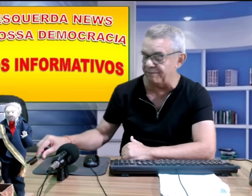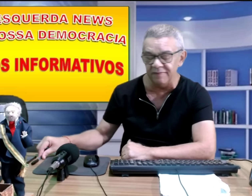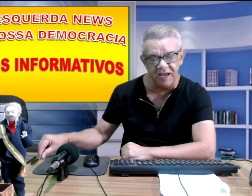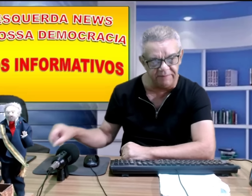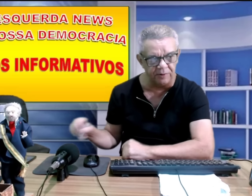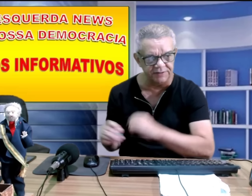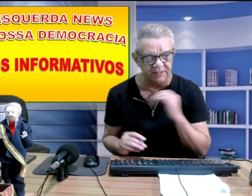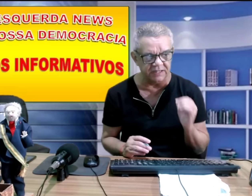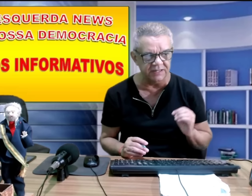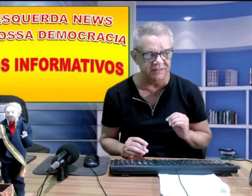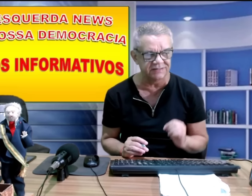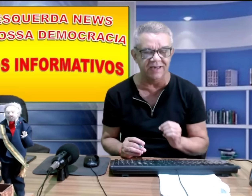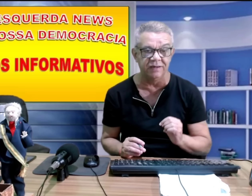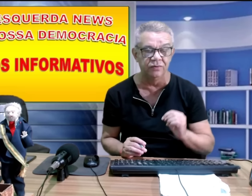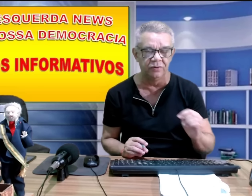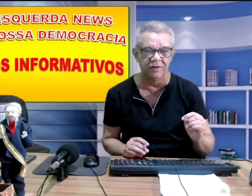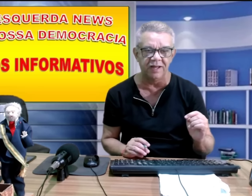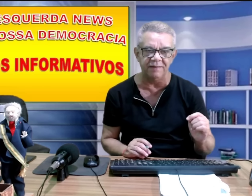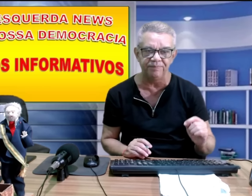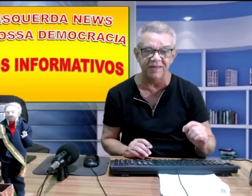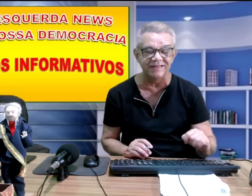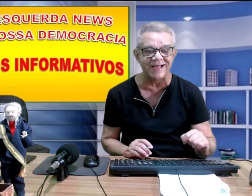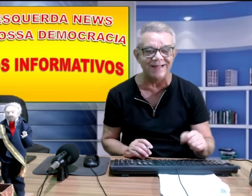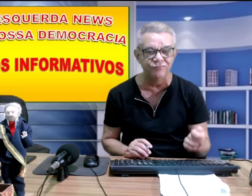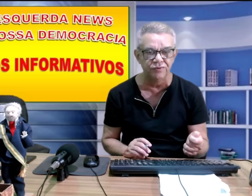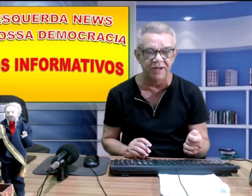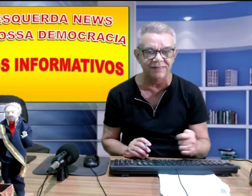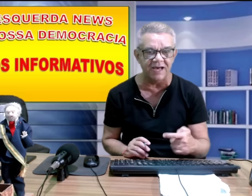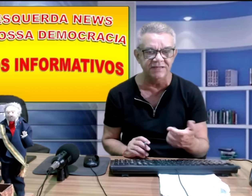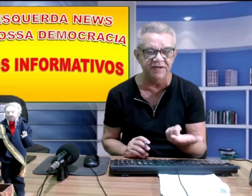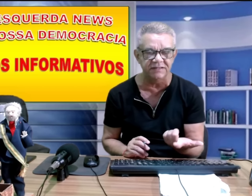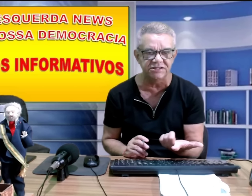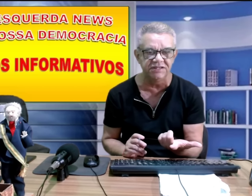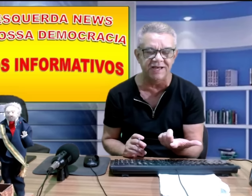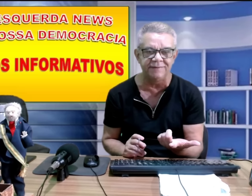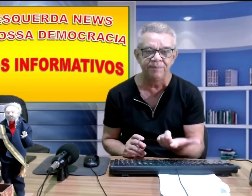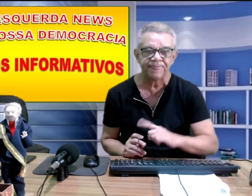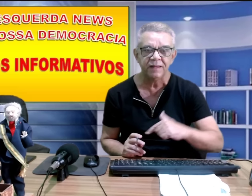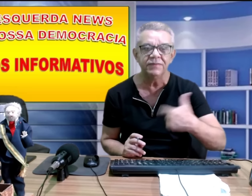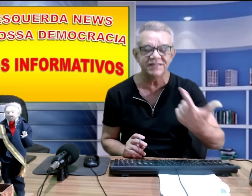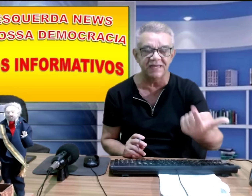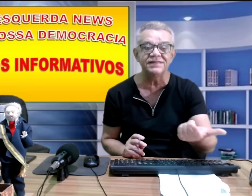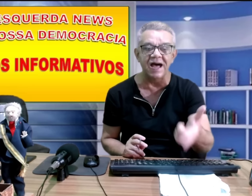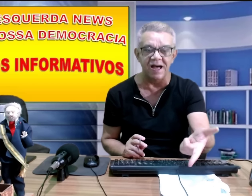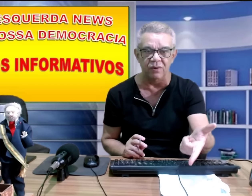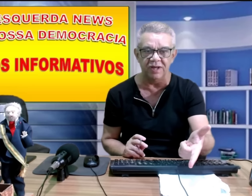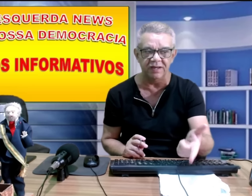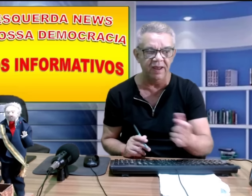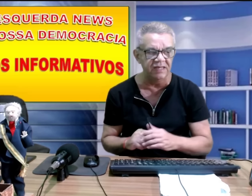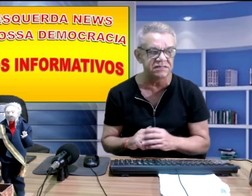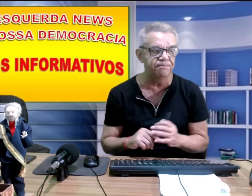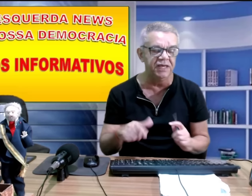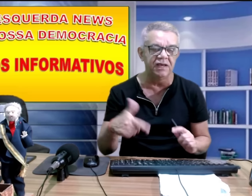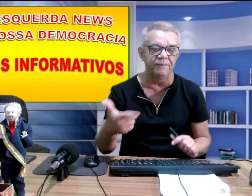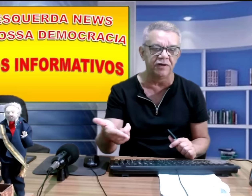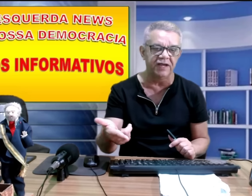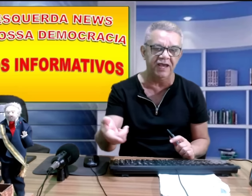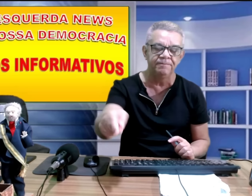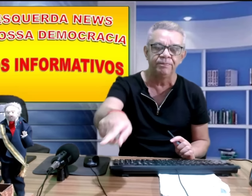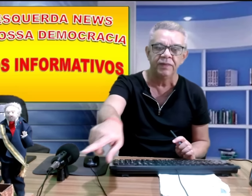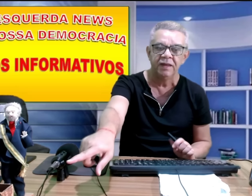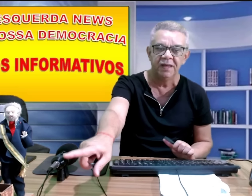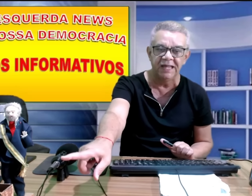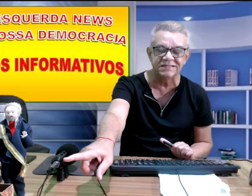Silva. É importante a gente dizer que o Lula, ele dá a dura, ele dá a invertida, mas ele dá a aula. Ele explica por